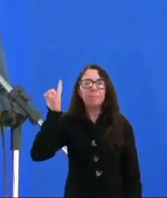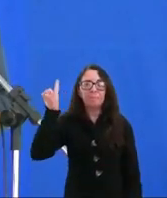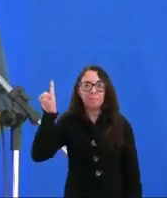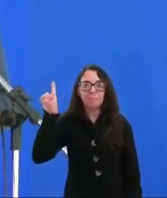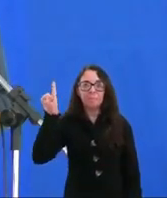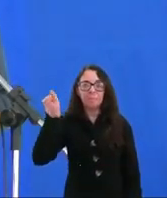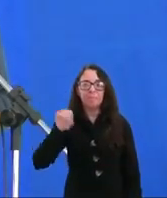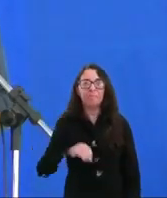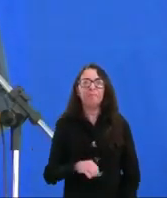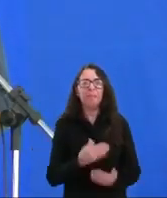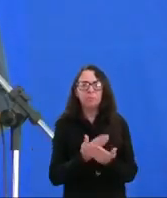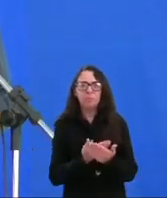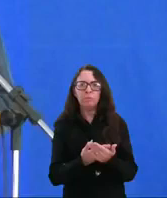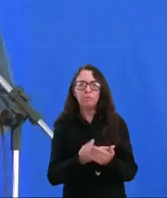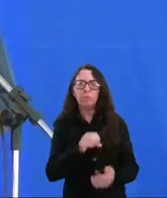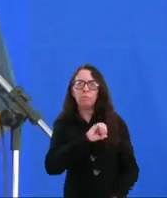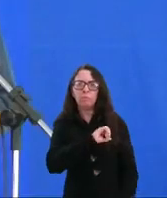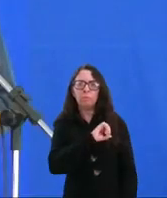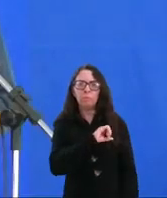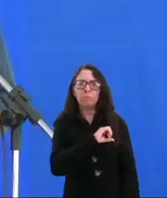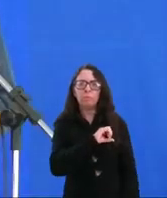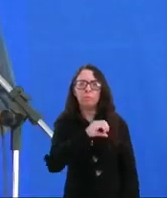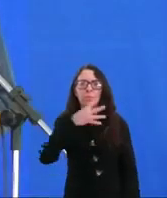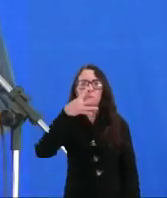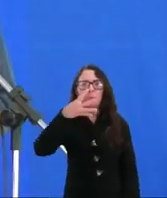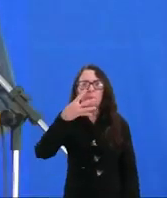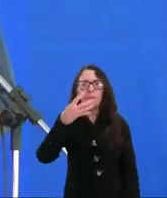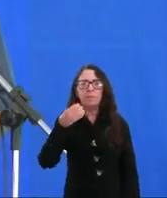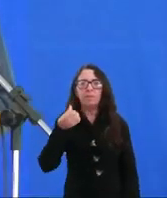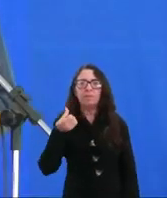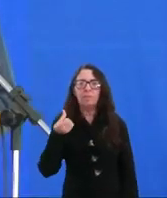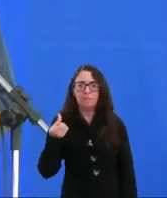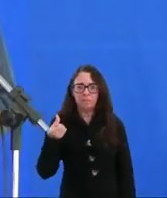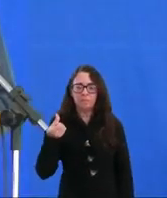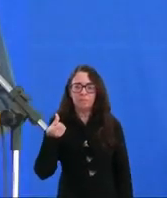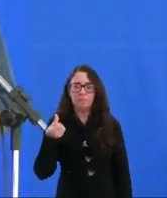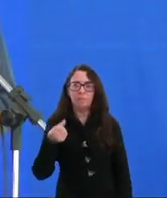1. Falaremos da igreja